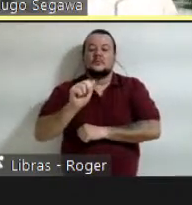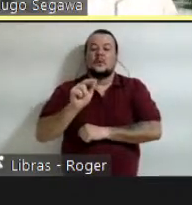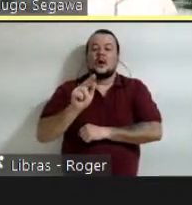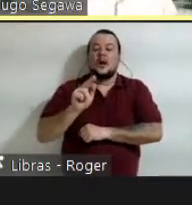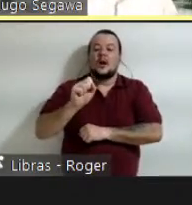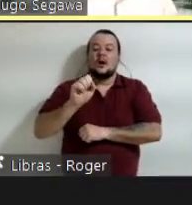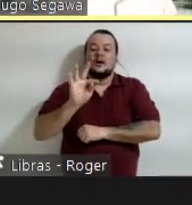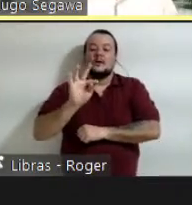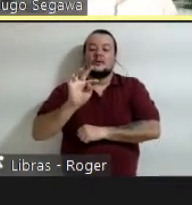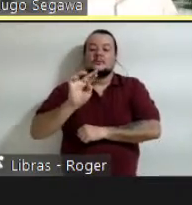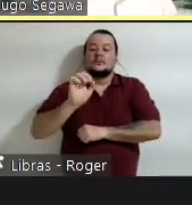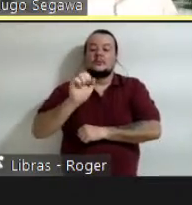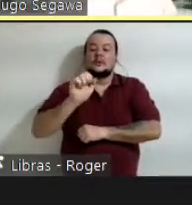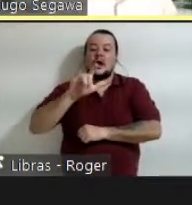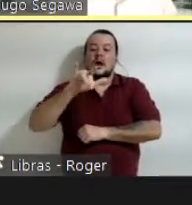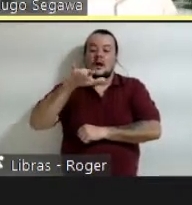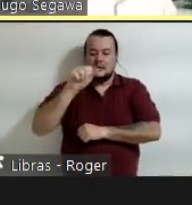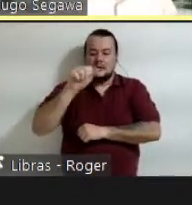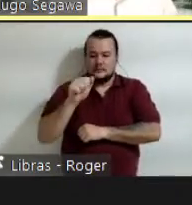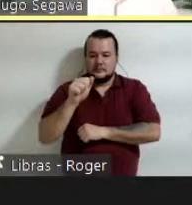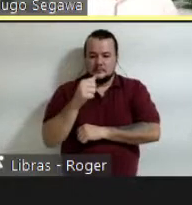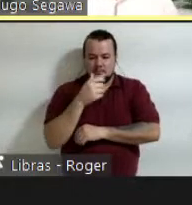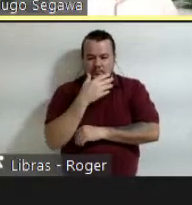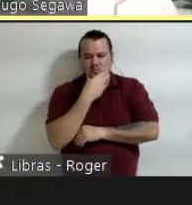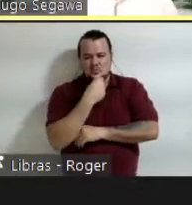E Seidler era um austríaco que